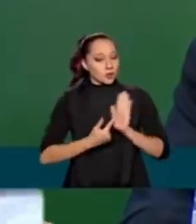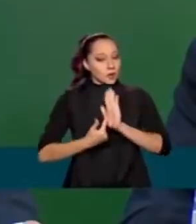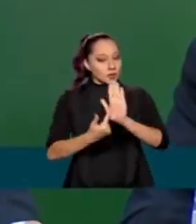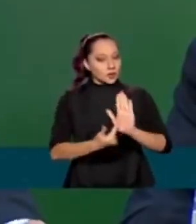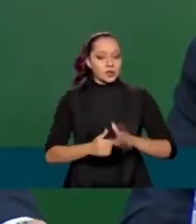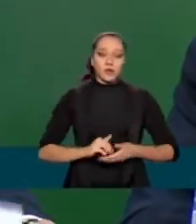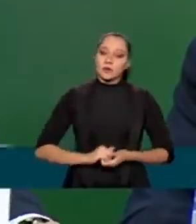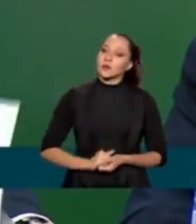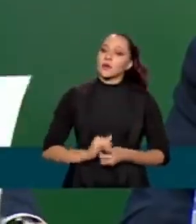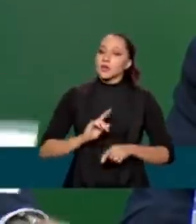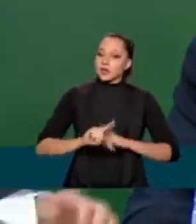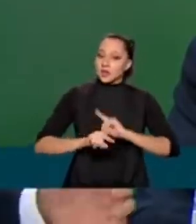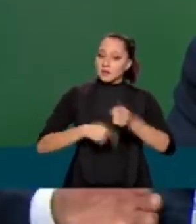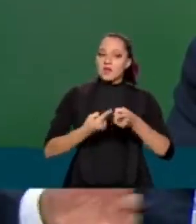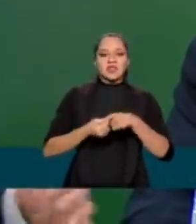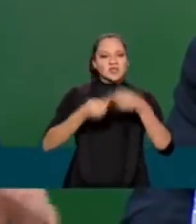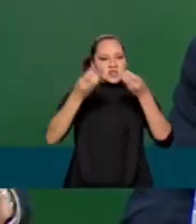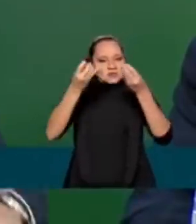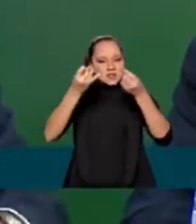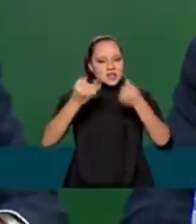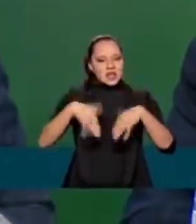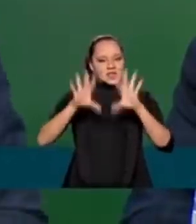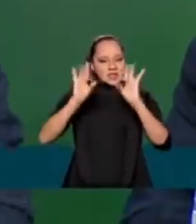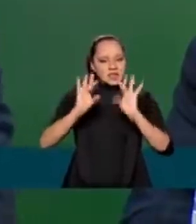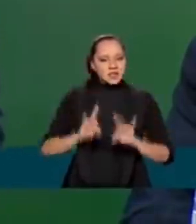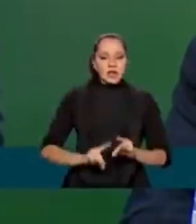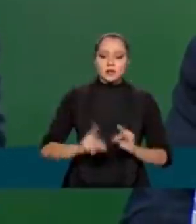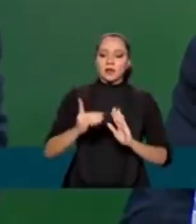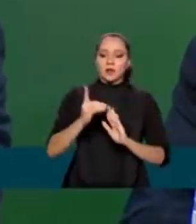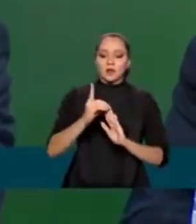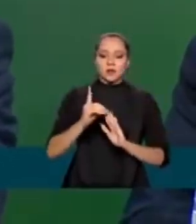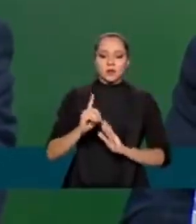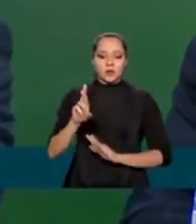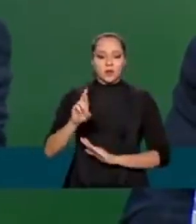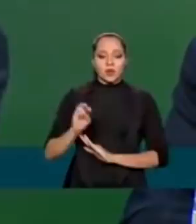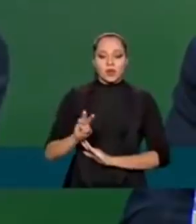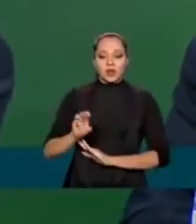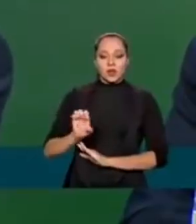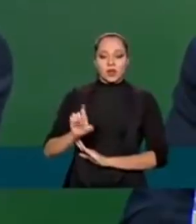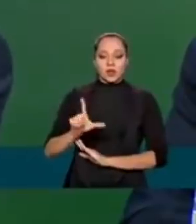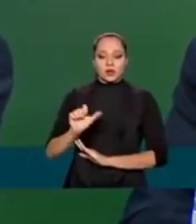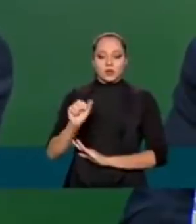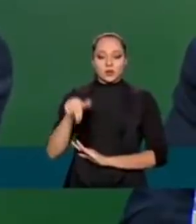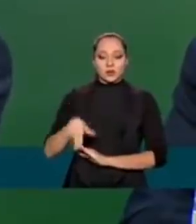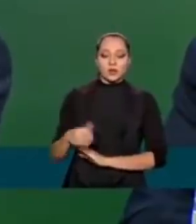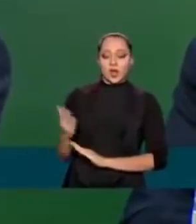apresentado, e depois vai ser esmiuçado pelo doutor Elcio, é esse.